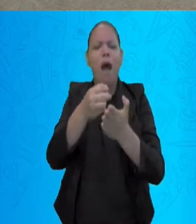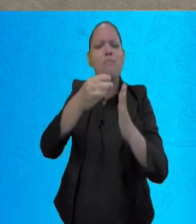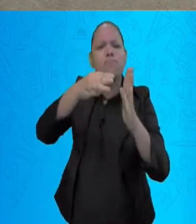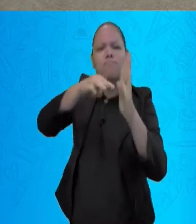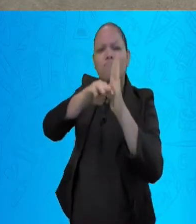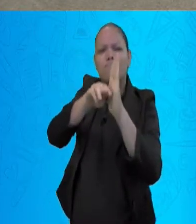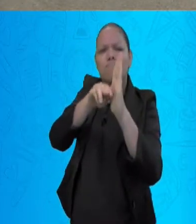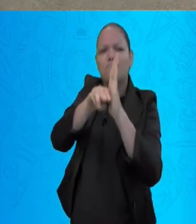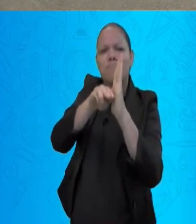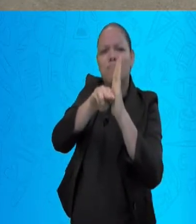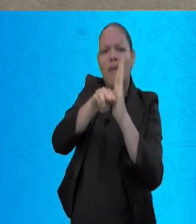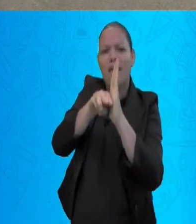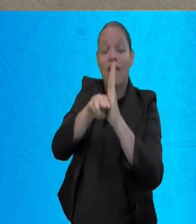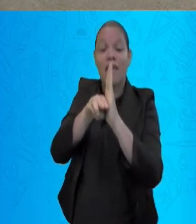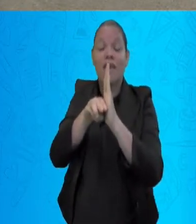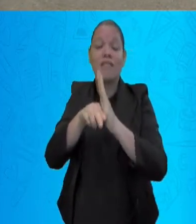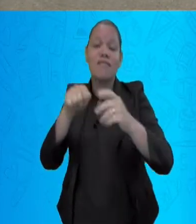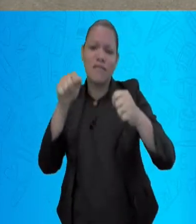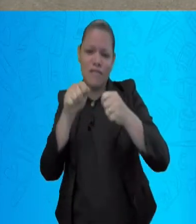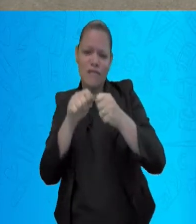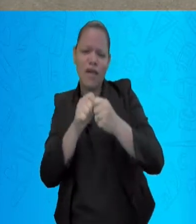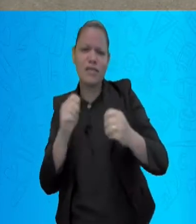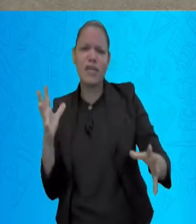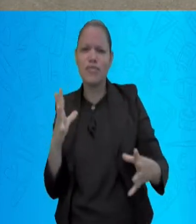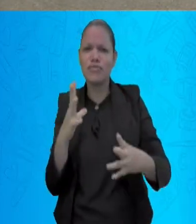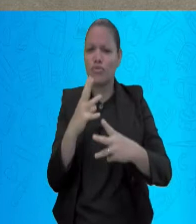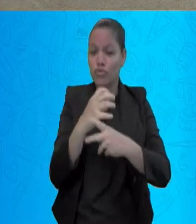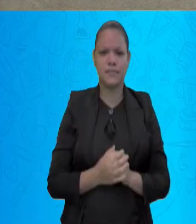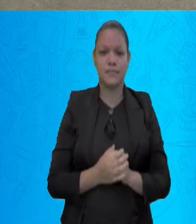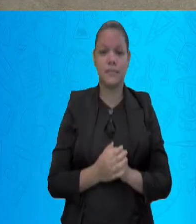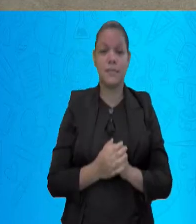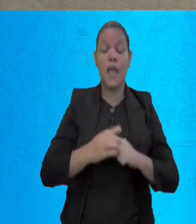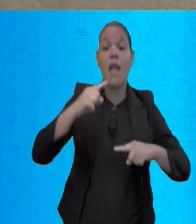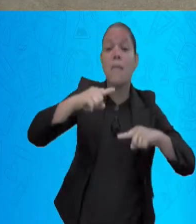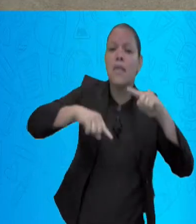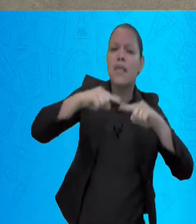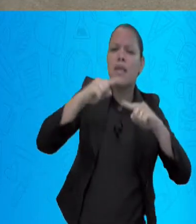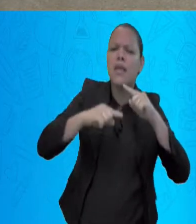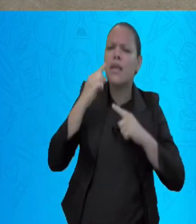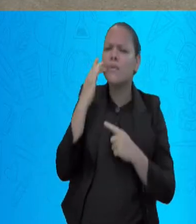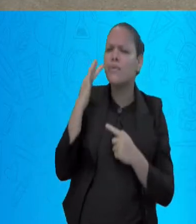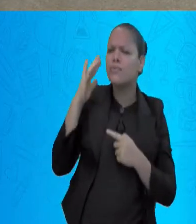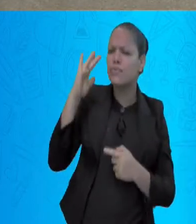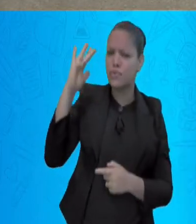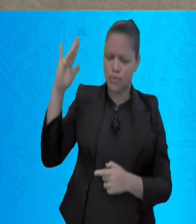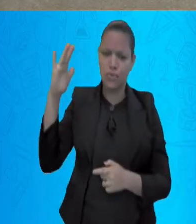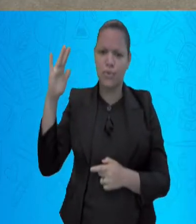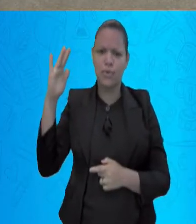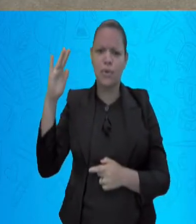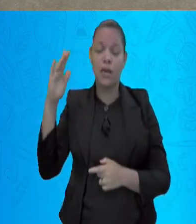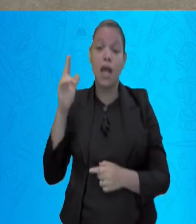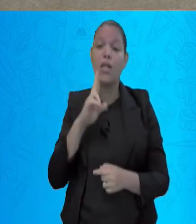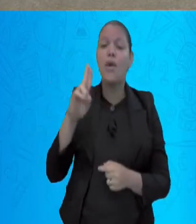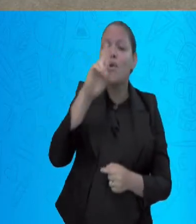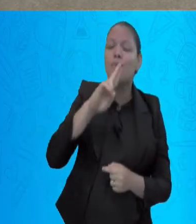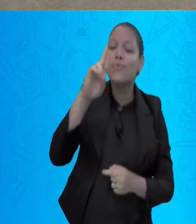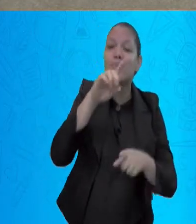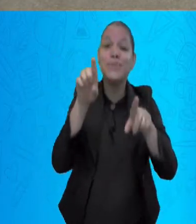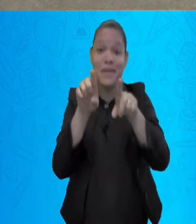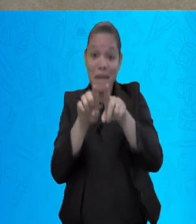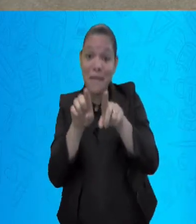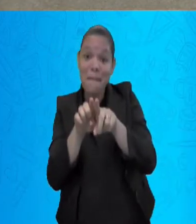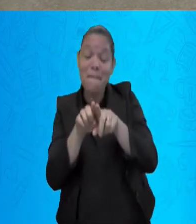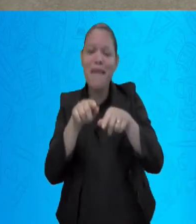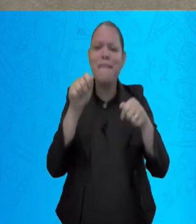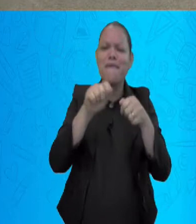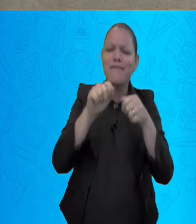trabalhamos a questão da posição dos valores dos números. Esse material dourado, ele serve também para a gente fazer